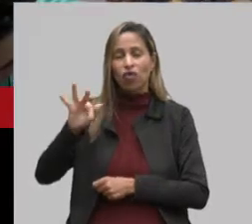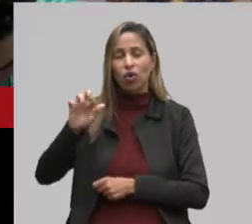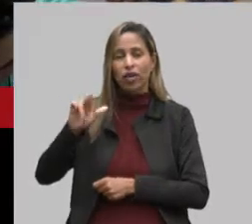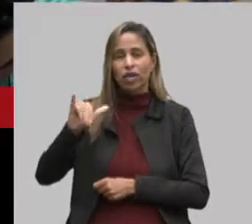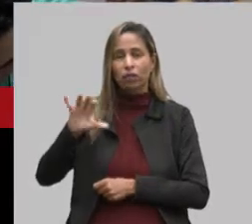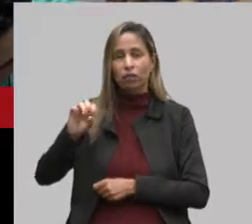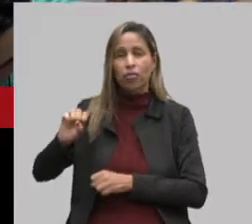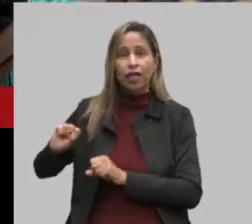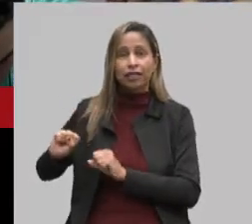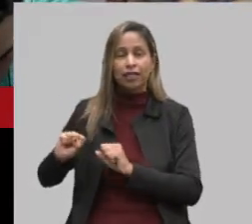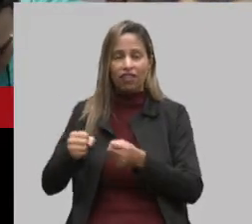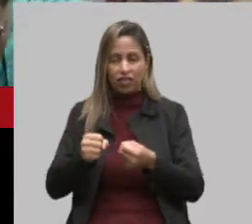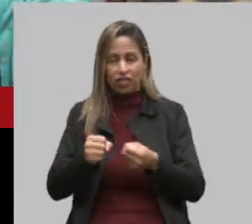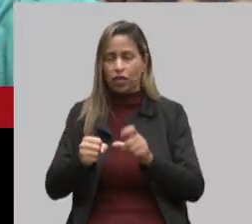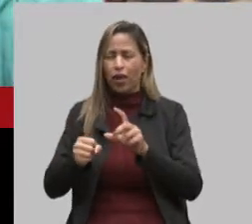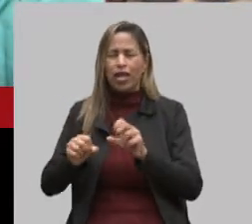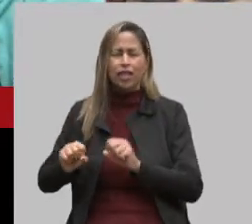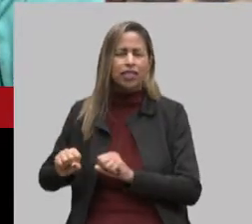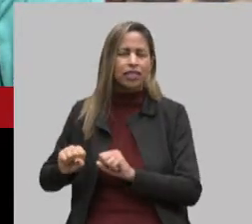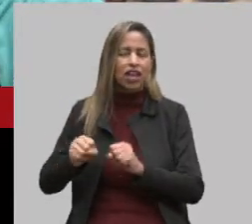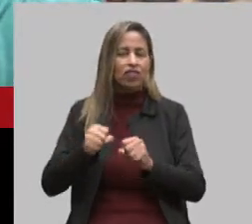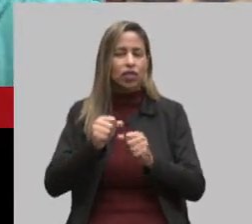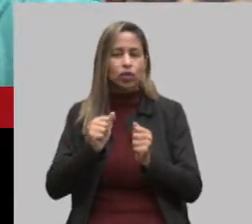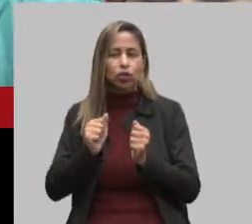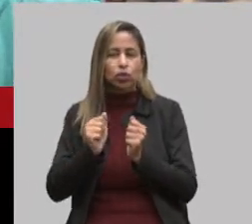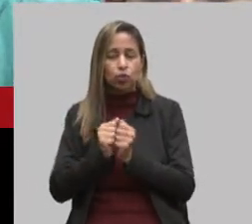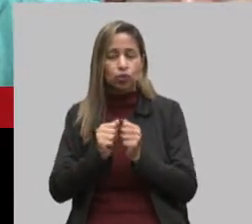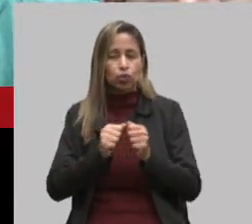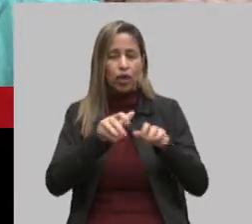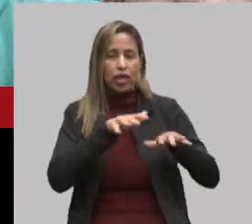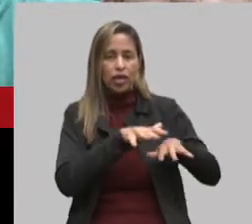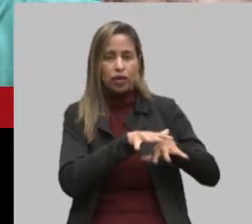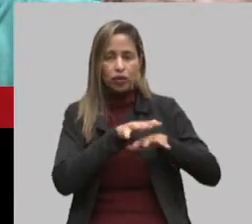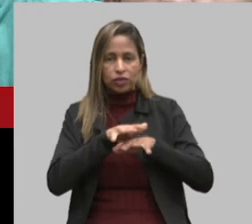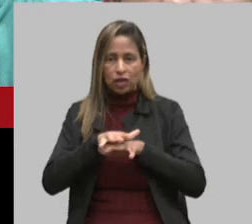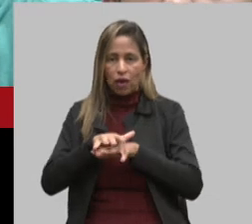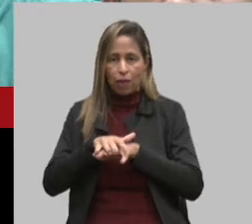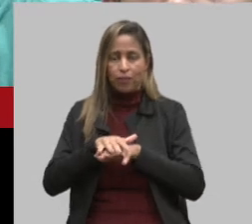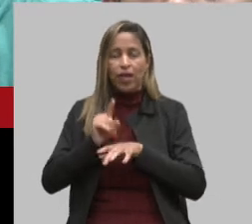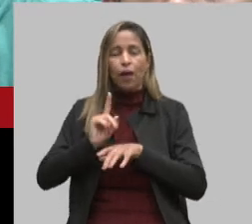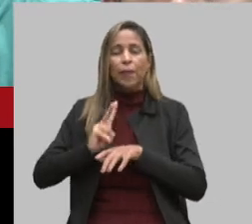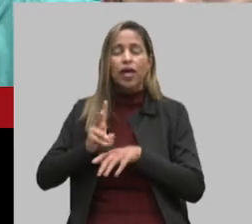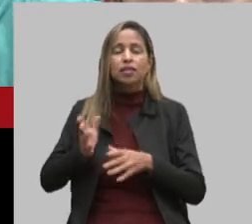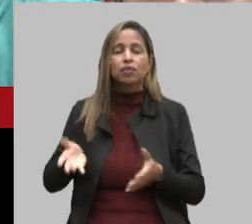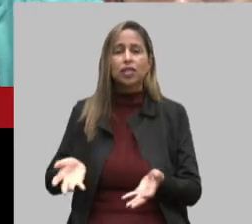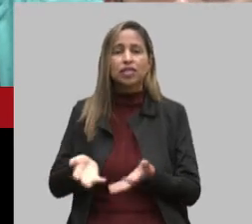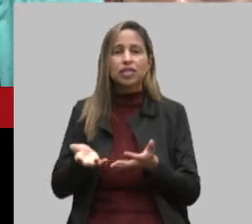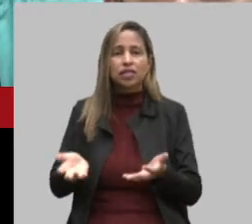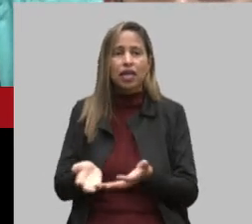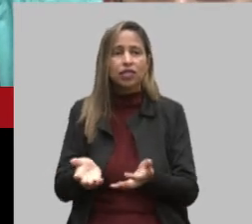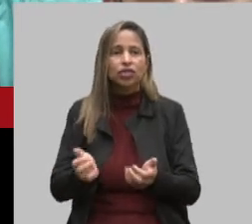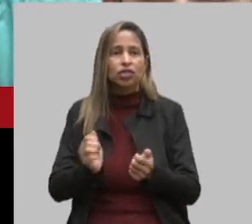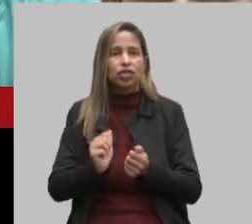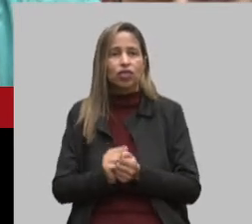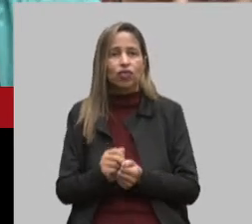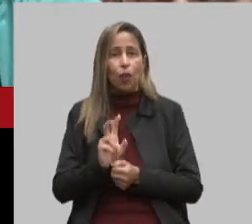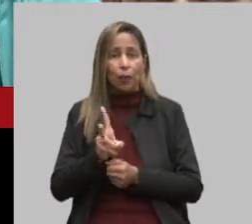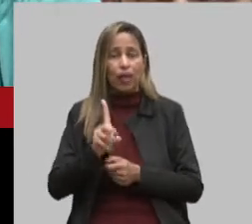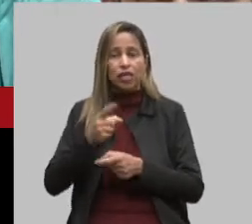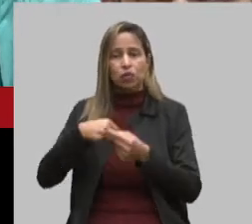não no caso defender mas incluir uma com a outra porque eles tem o mesmo incentivo a mesma o mesmo